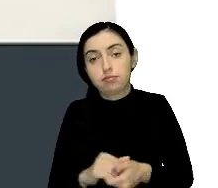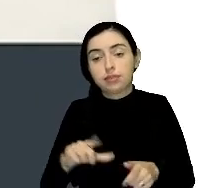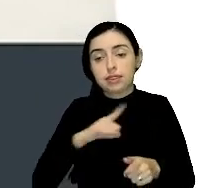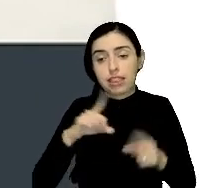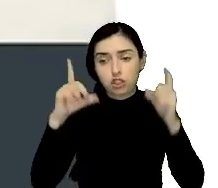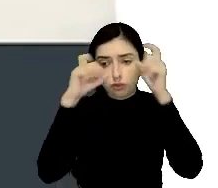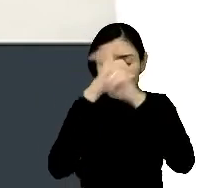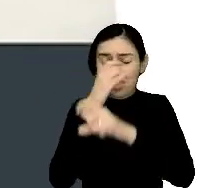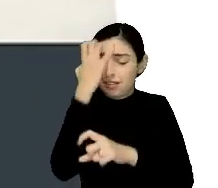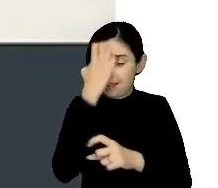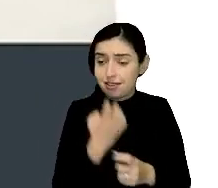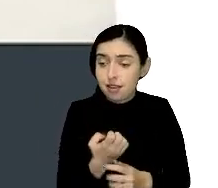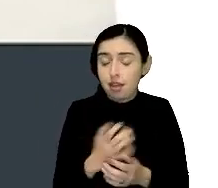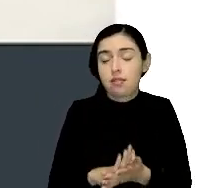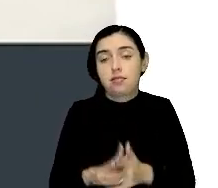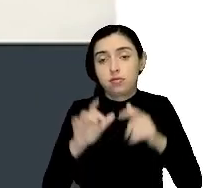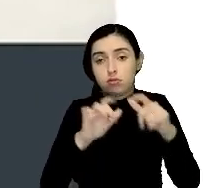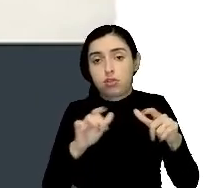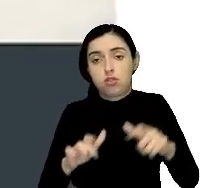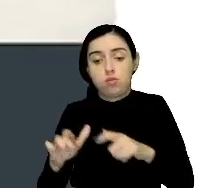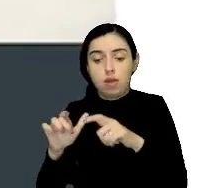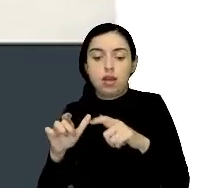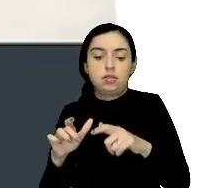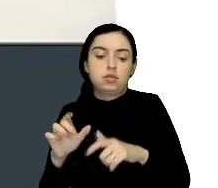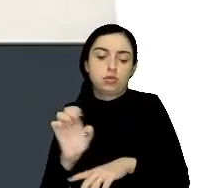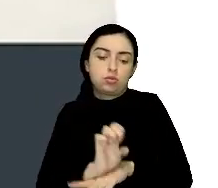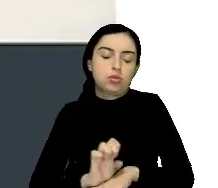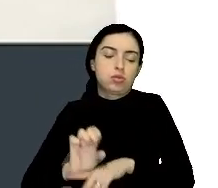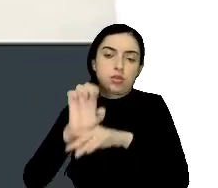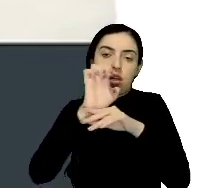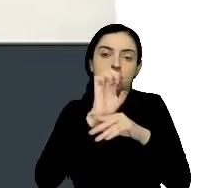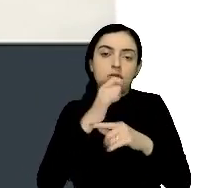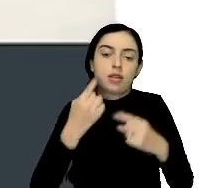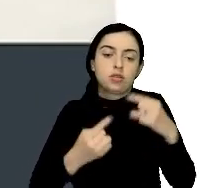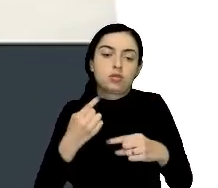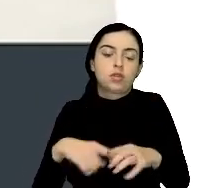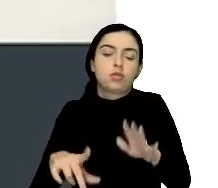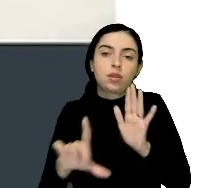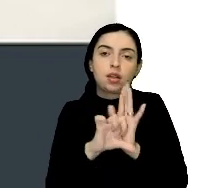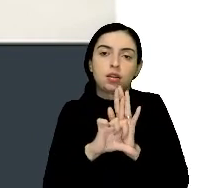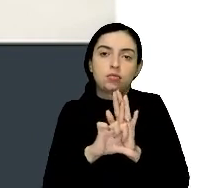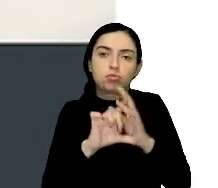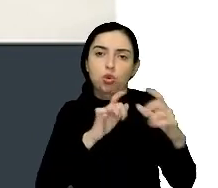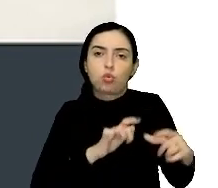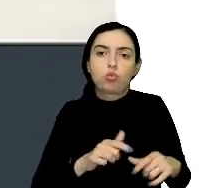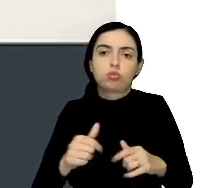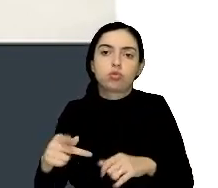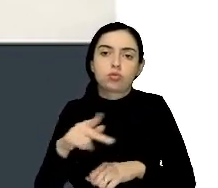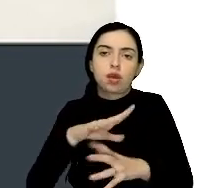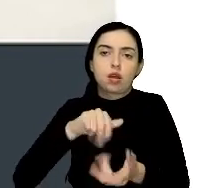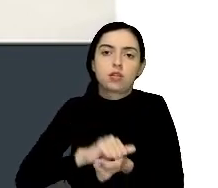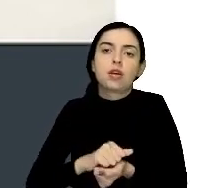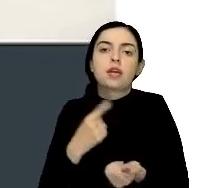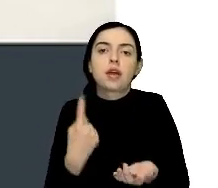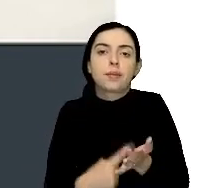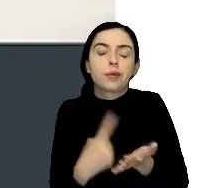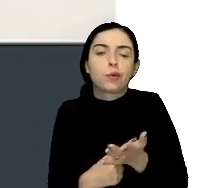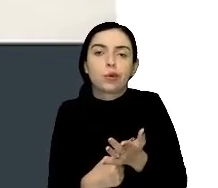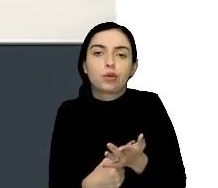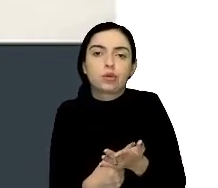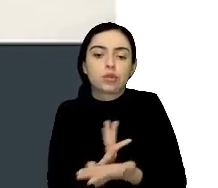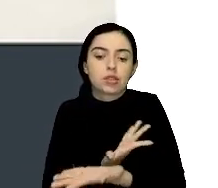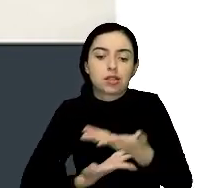sérios geográficos para a discussão dessa lei. Em alguns lugares do mundo isso se resolve com um acordo de circulação de pessoas, como é o